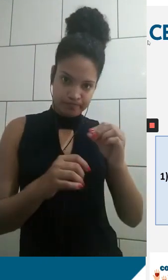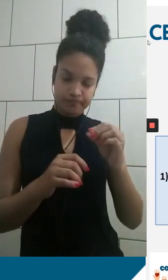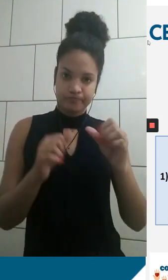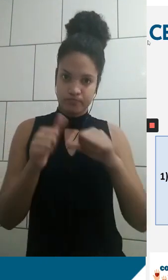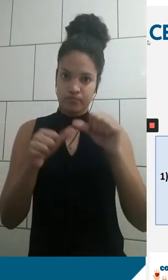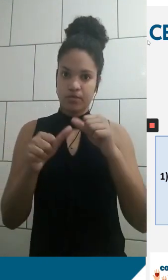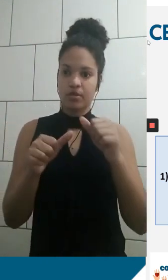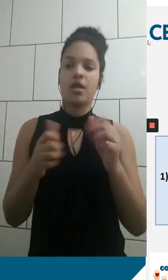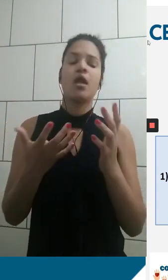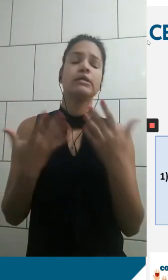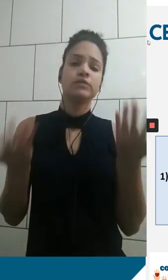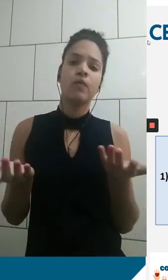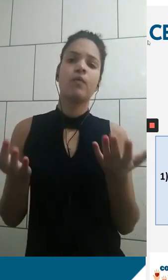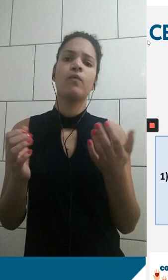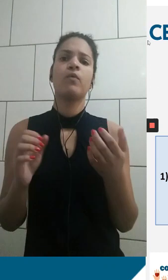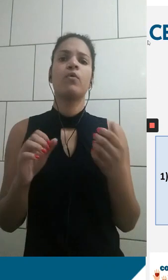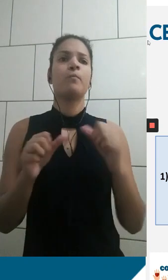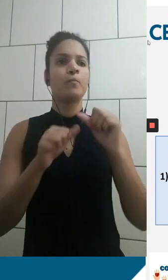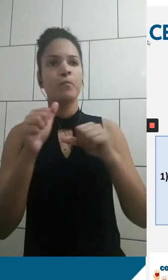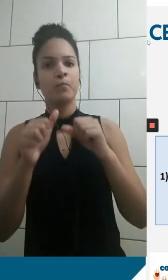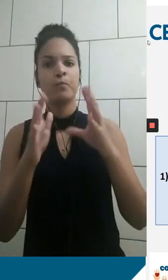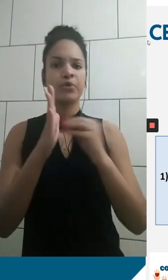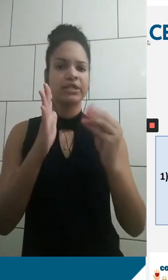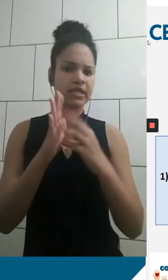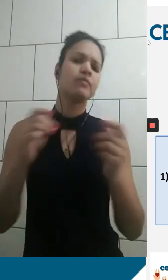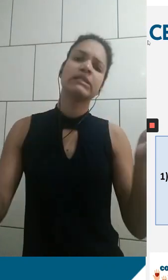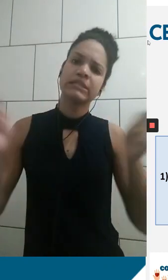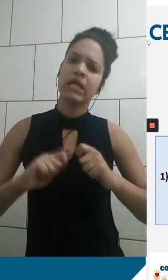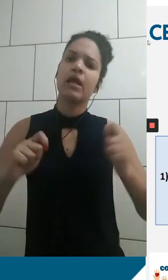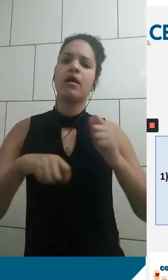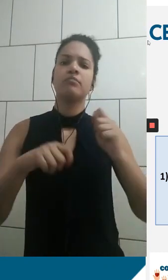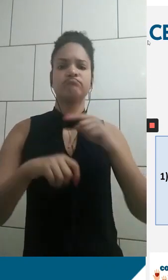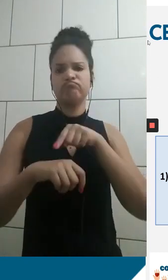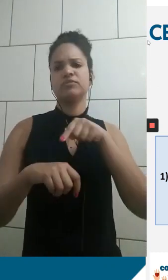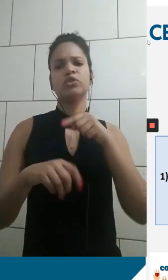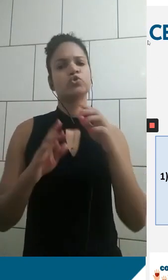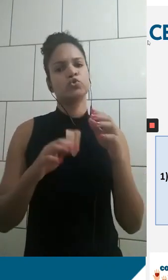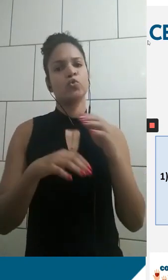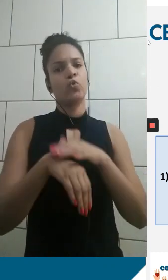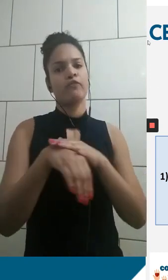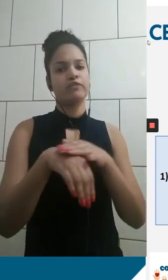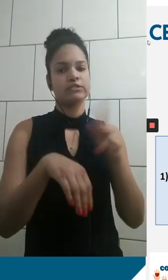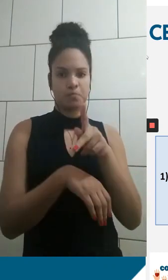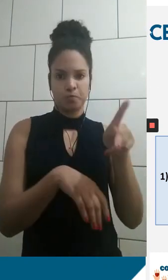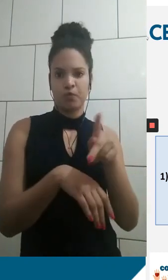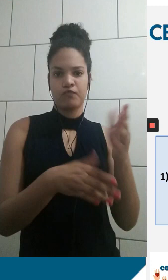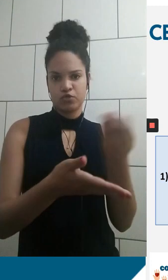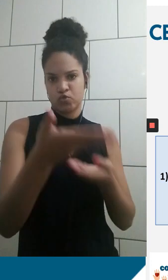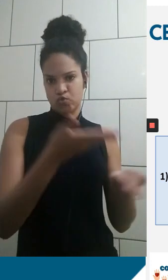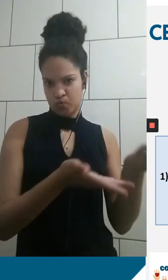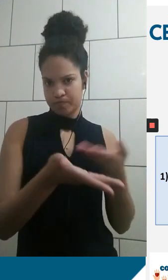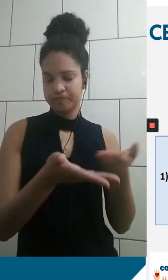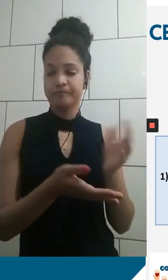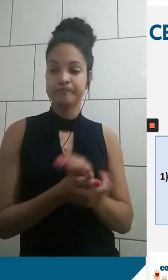induzido, vocês podem discutir isso com profundidade junto com os seus mediadores. E outra coisa importante é que